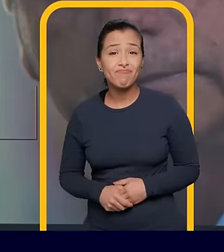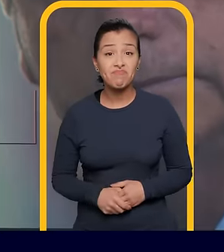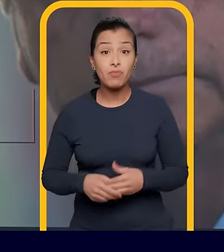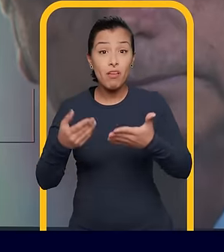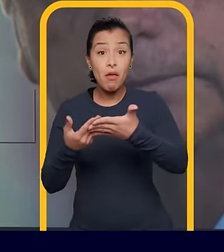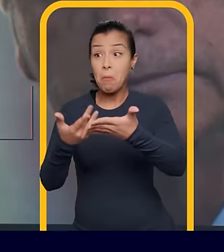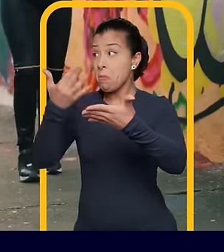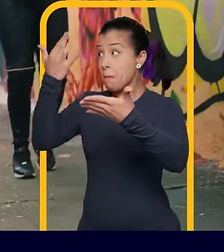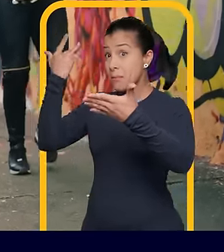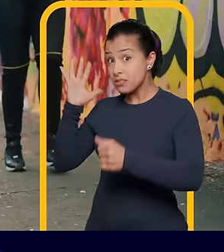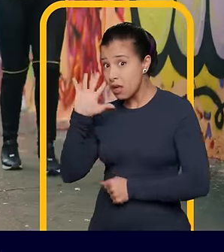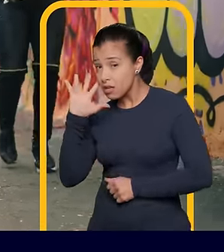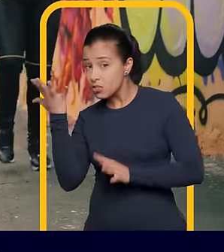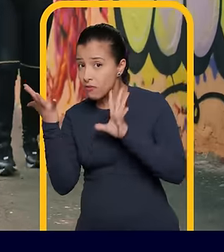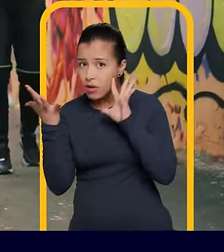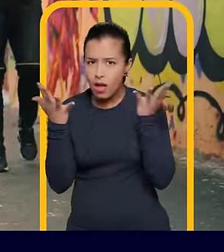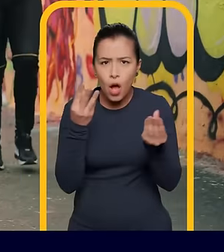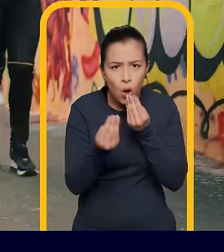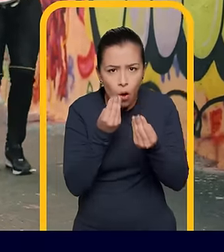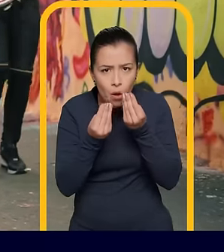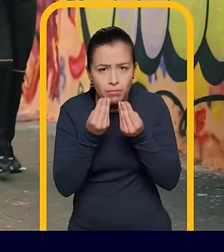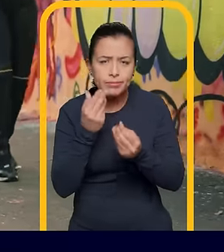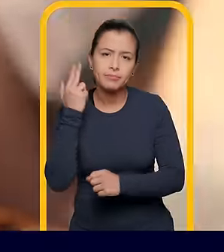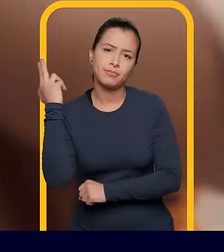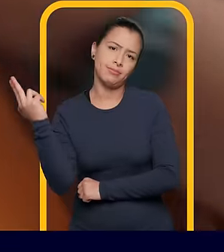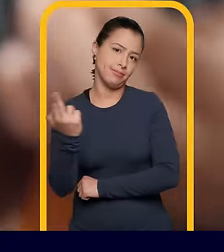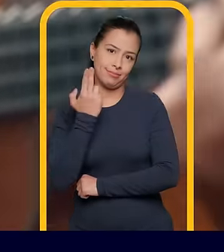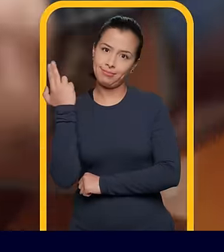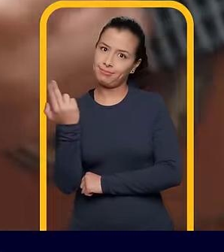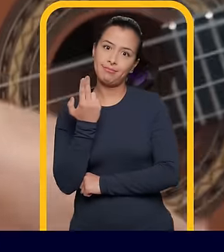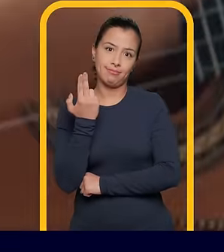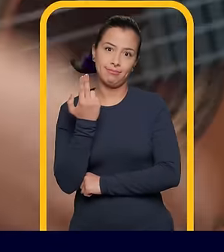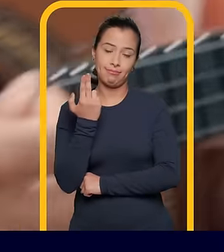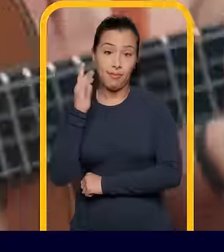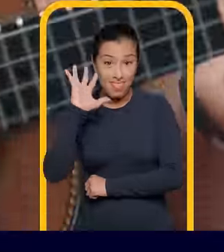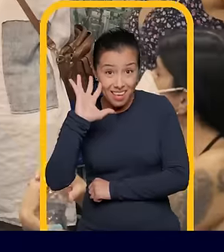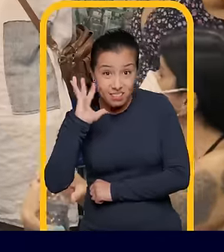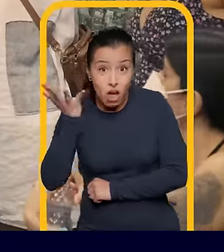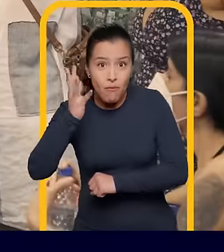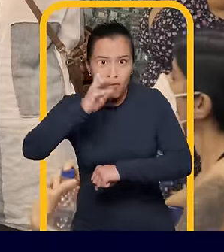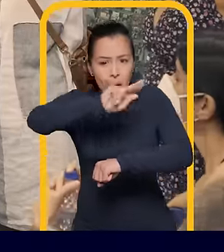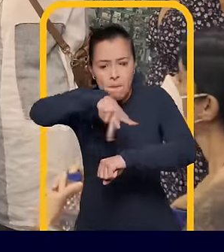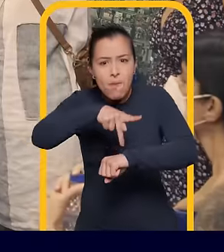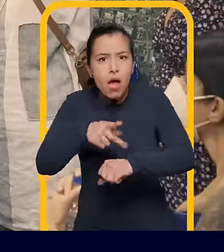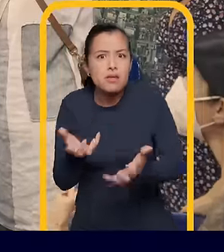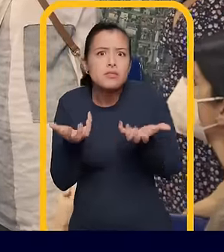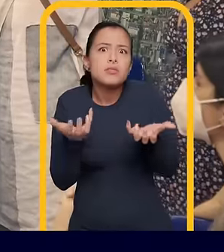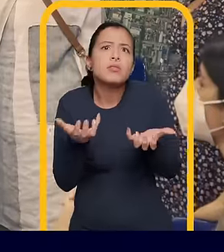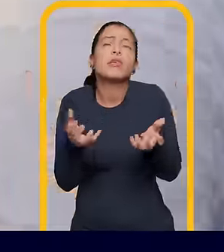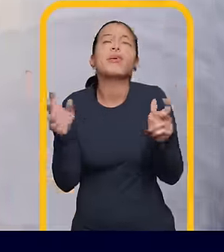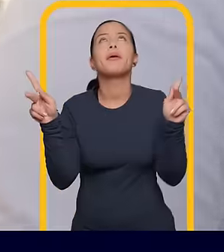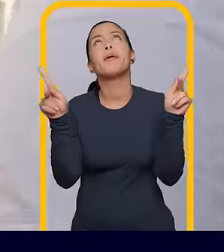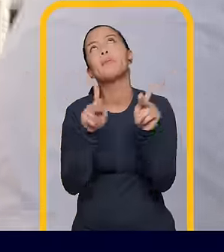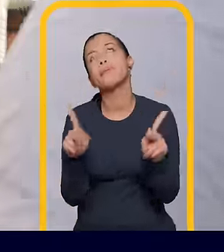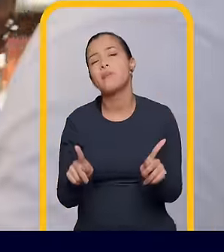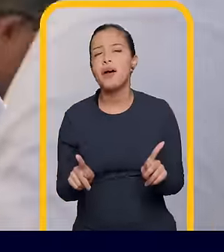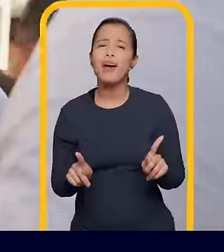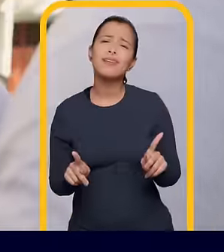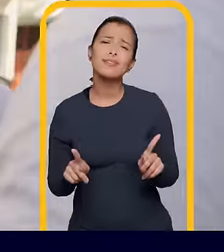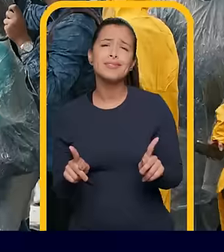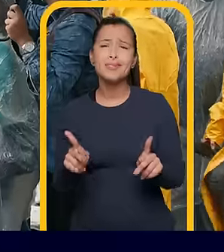não. Assado não enche a barriga, meu irmão. Vem resolve essa nação que quer